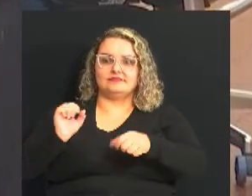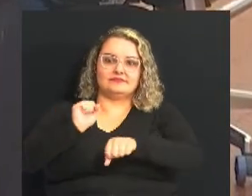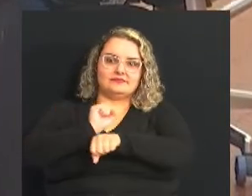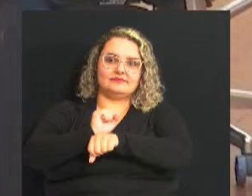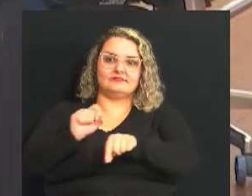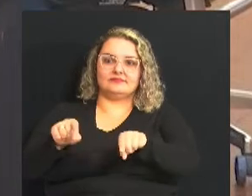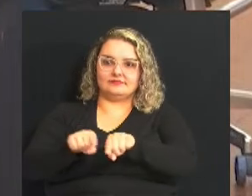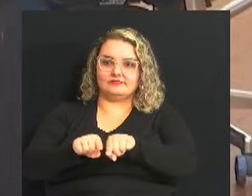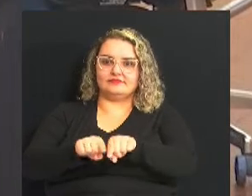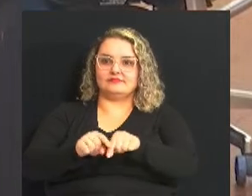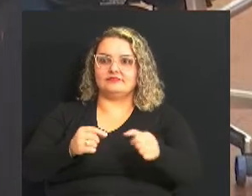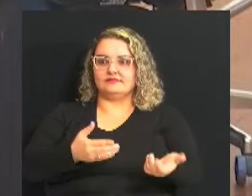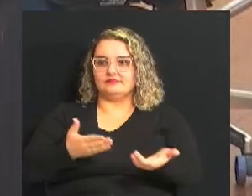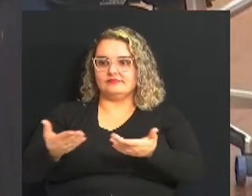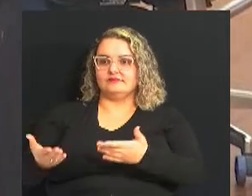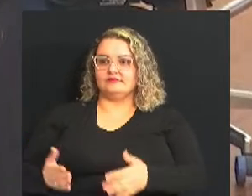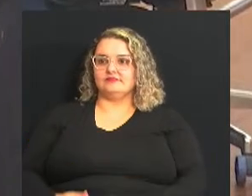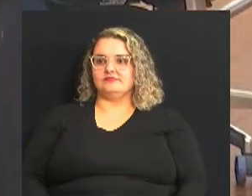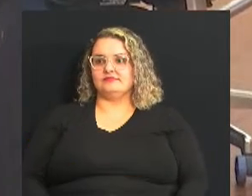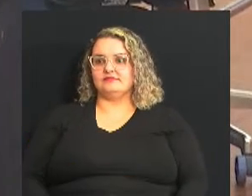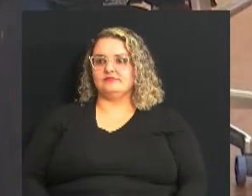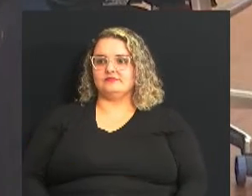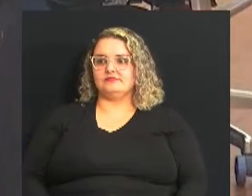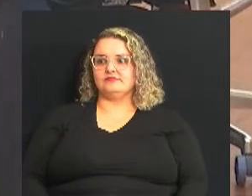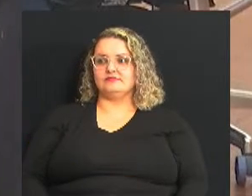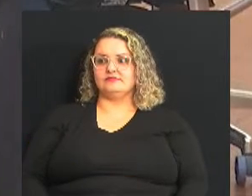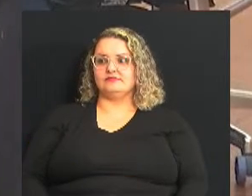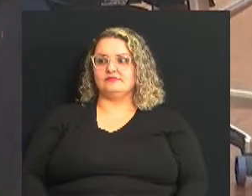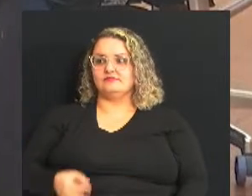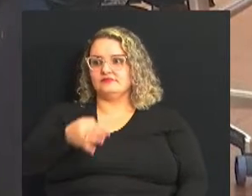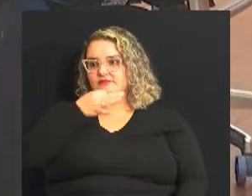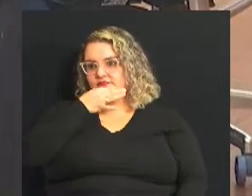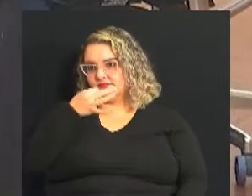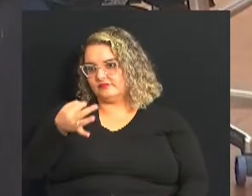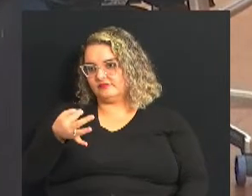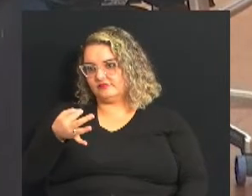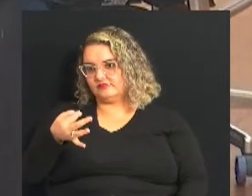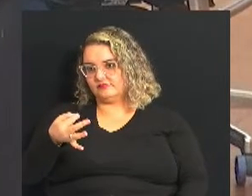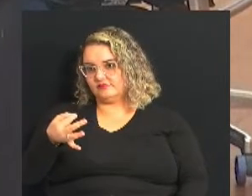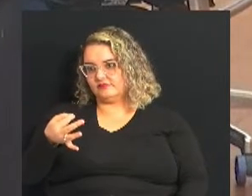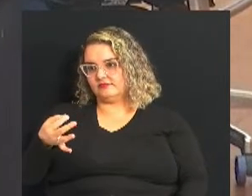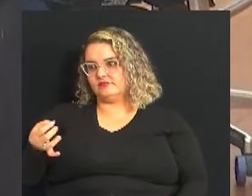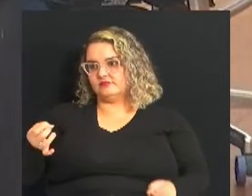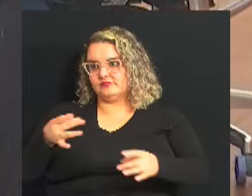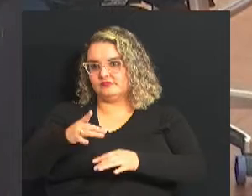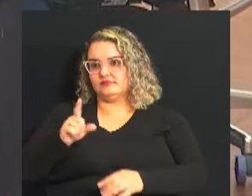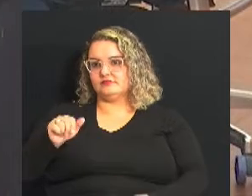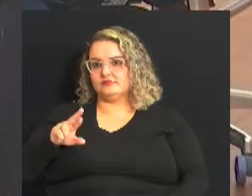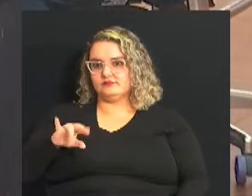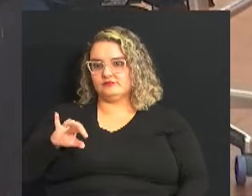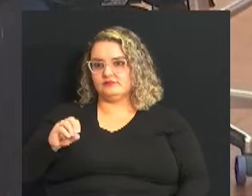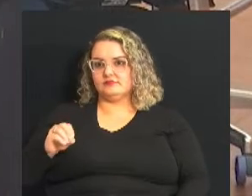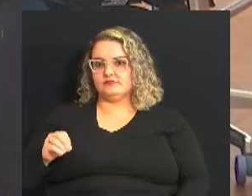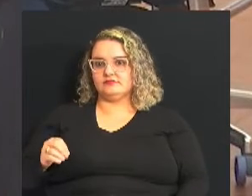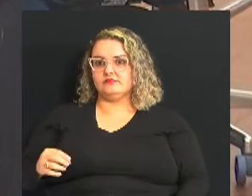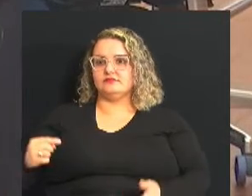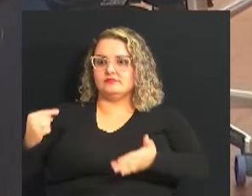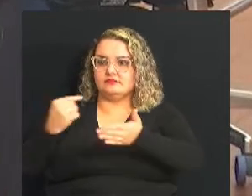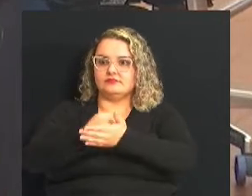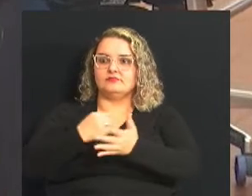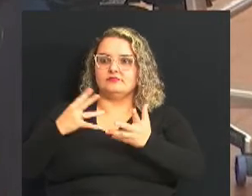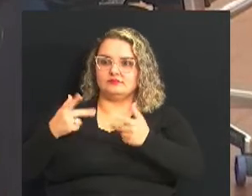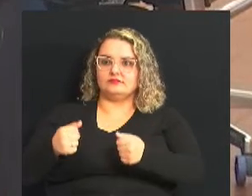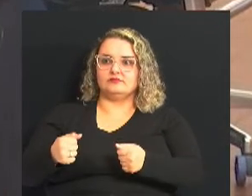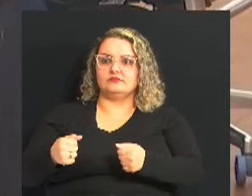para apresentar. Ok? Eu sugiro a gente terminar com o Dario e fazer as perguntas todas de uma vez. Eu já tenho